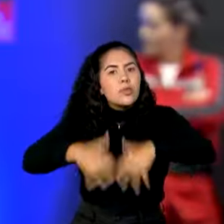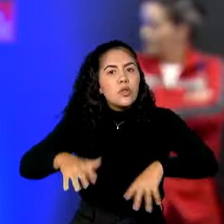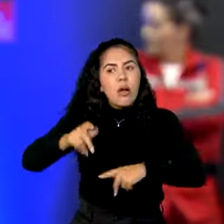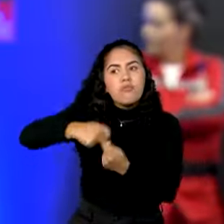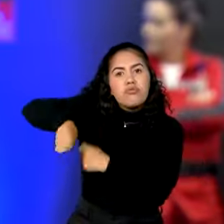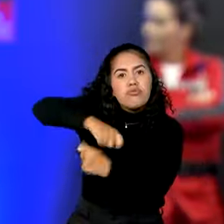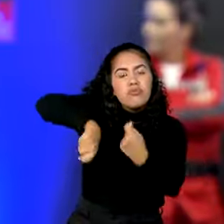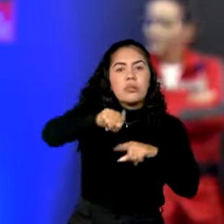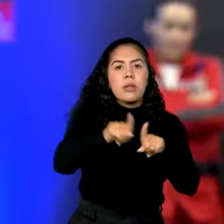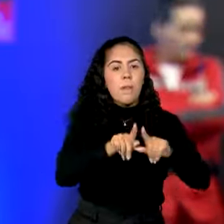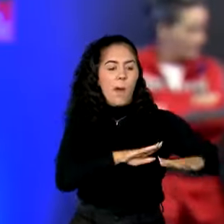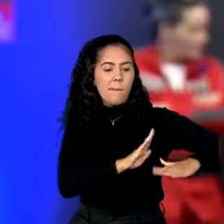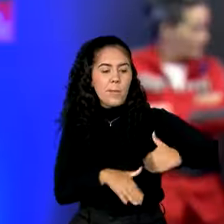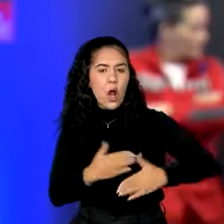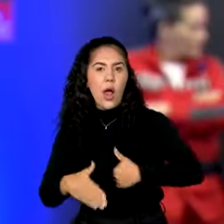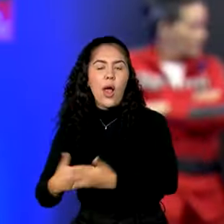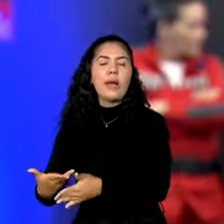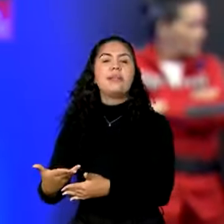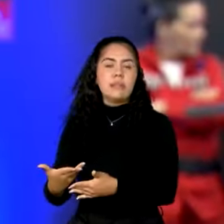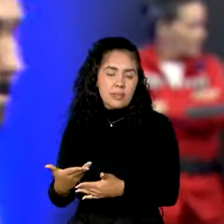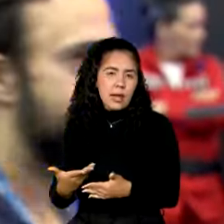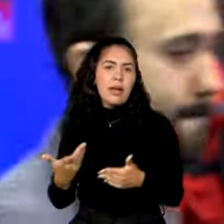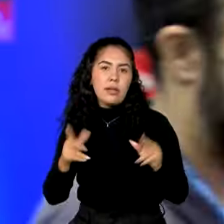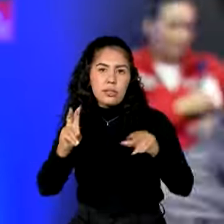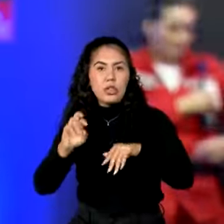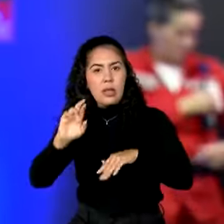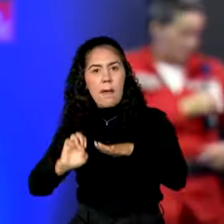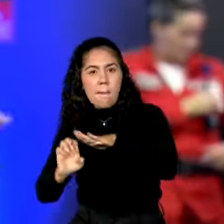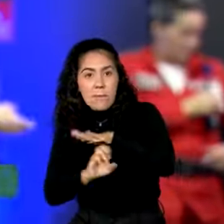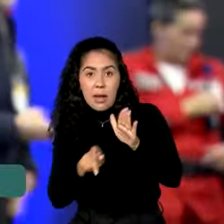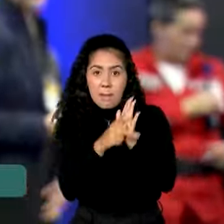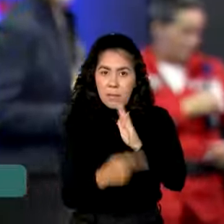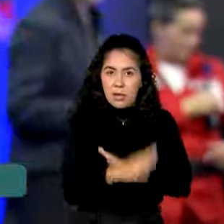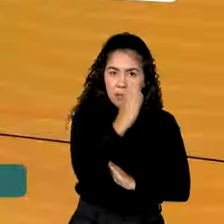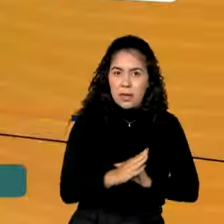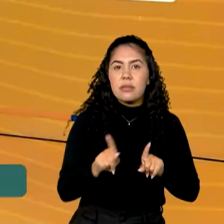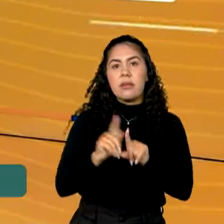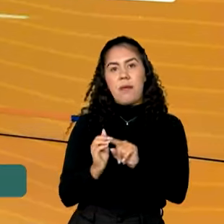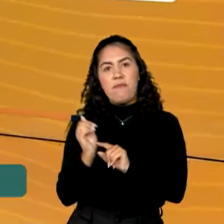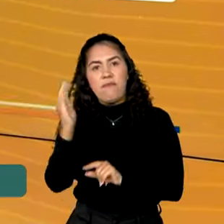mercado e do processo também dessa interação entre empresas do Brasil e de fora.